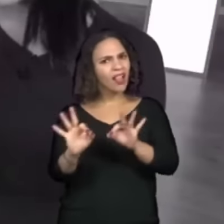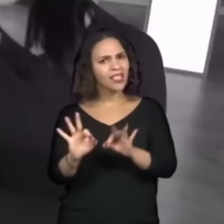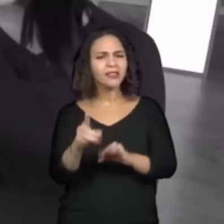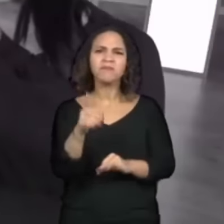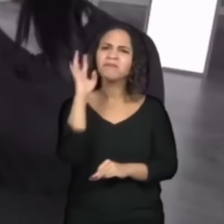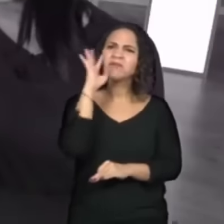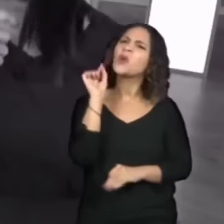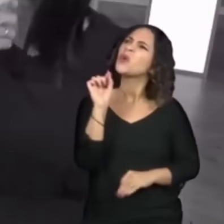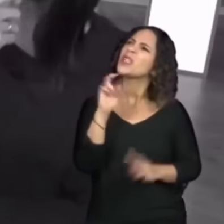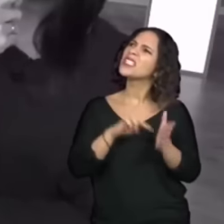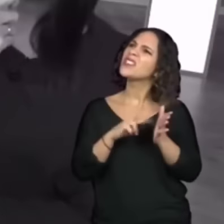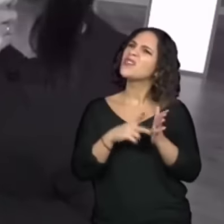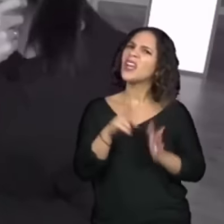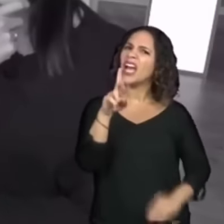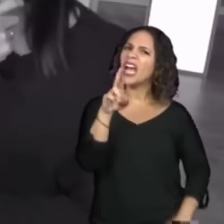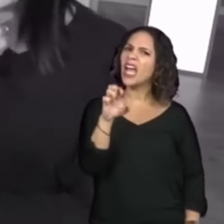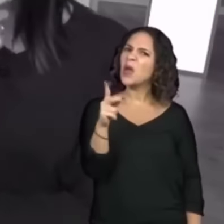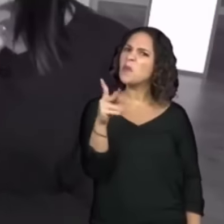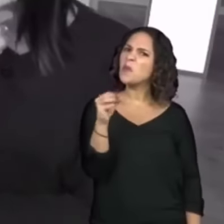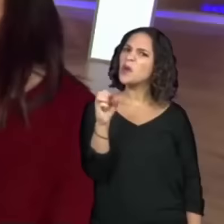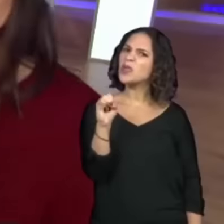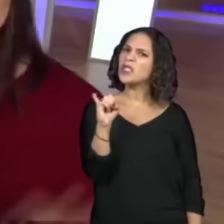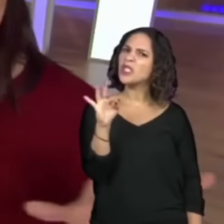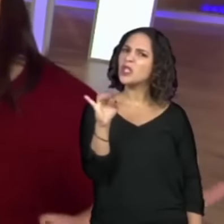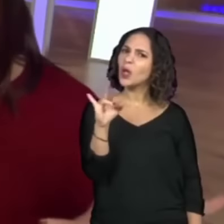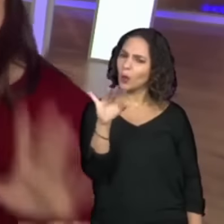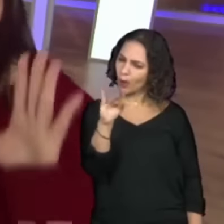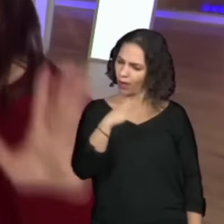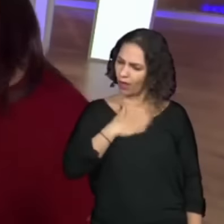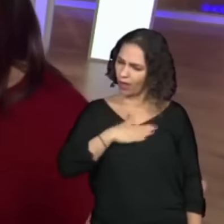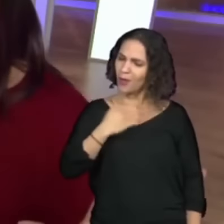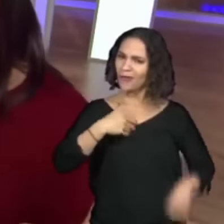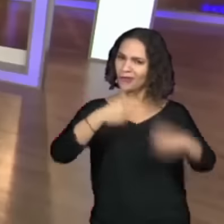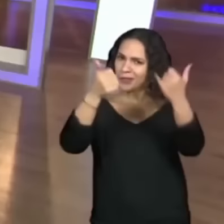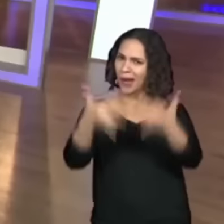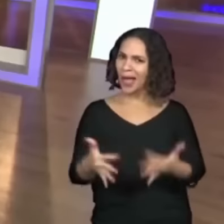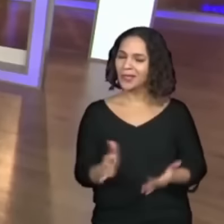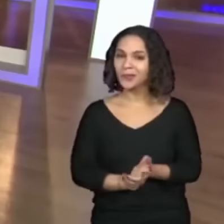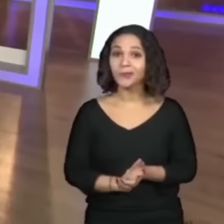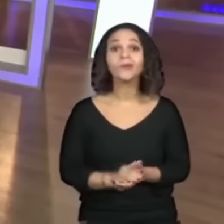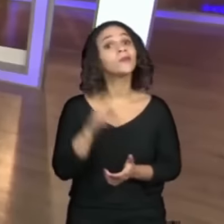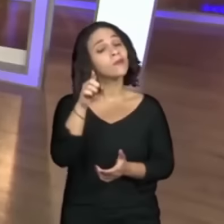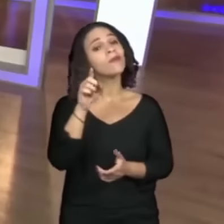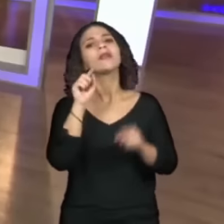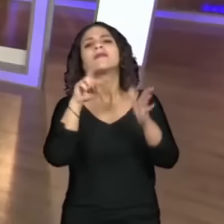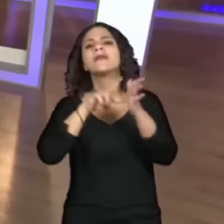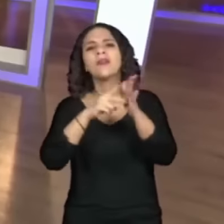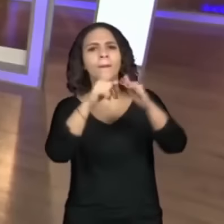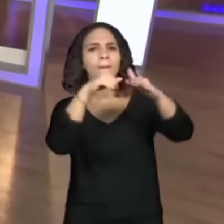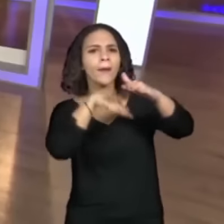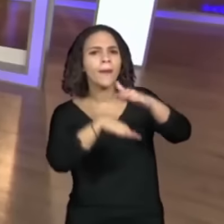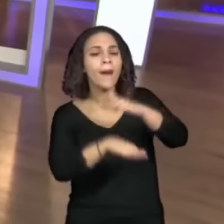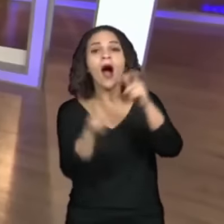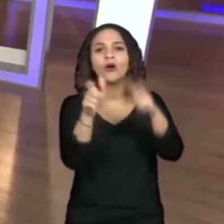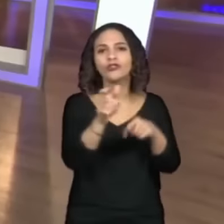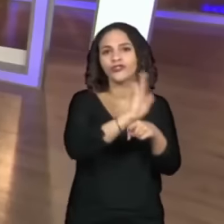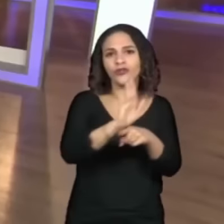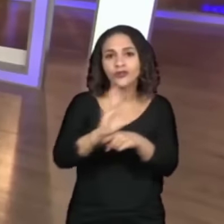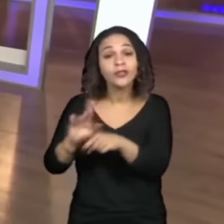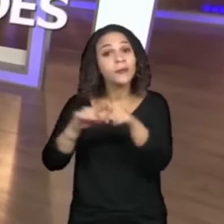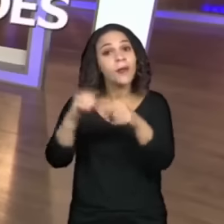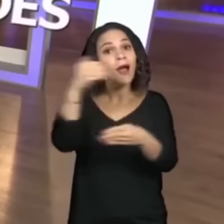deve estar se perguntando o que é mesmo repositório? Calma, eu já te explico. Repositório é onde ficam guardados os vídeos das